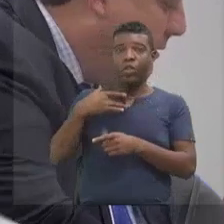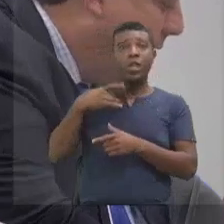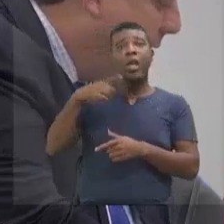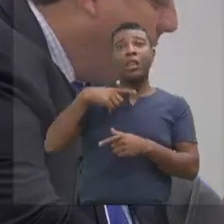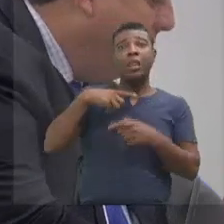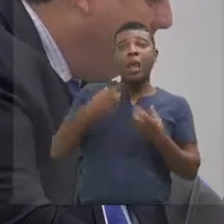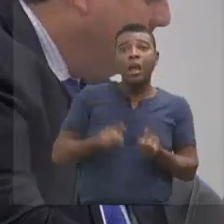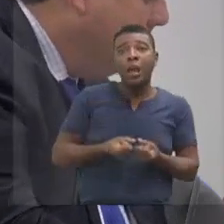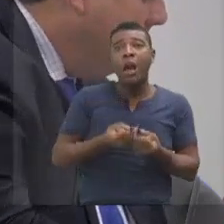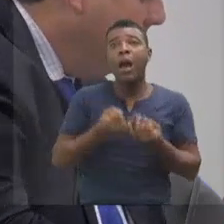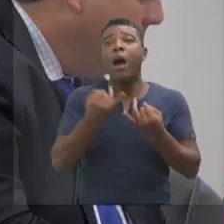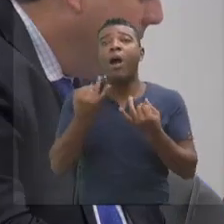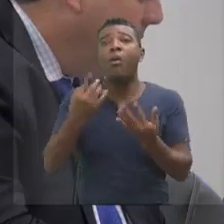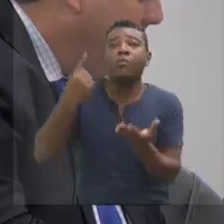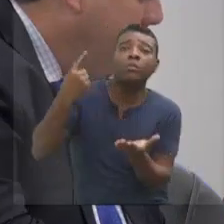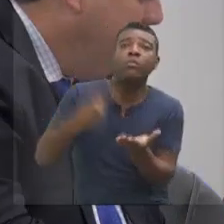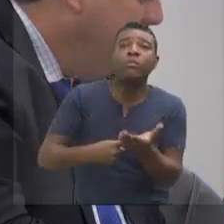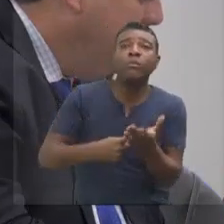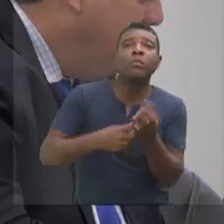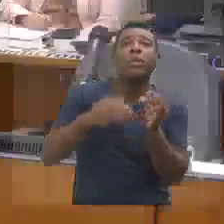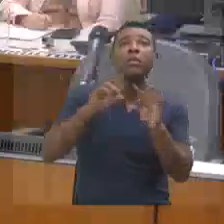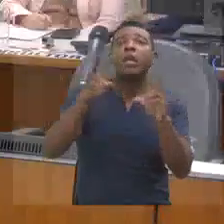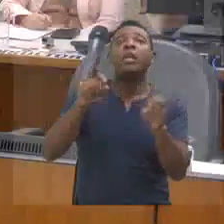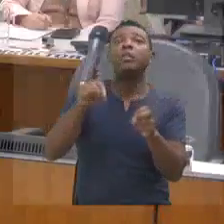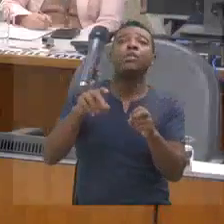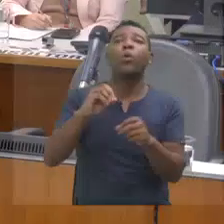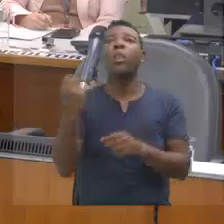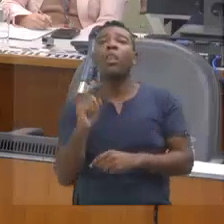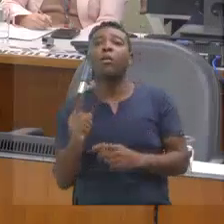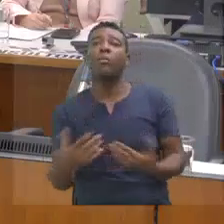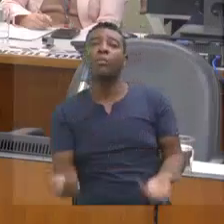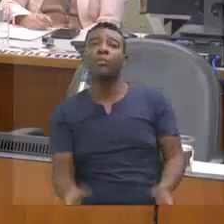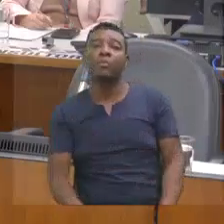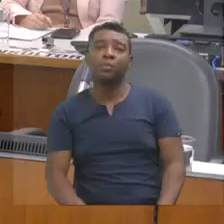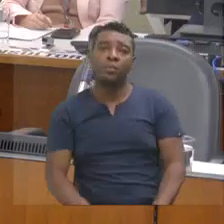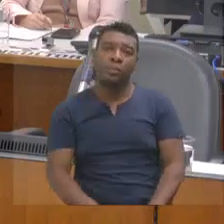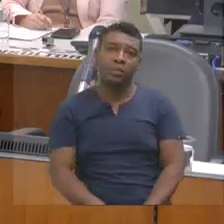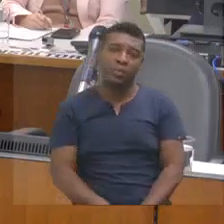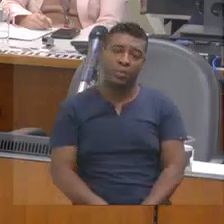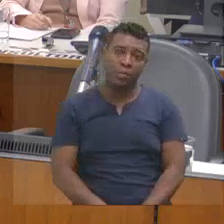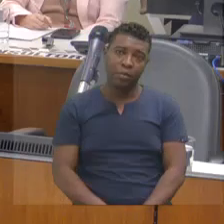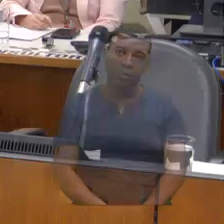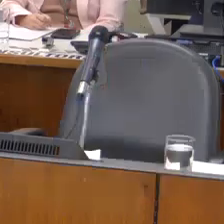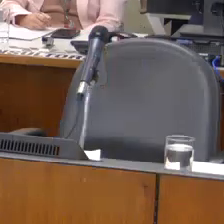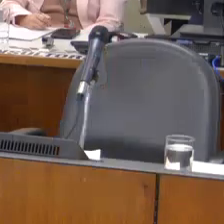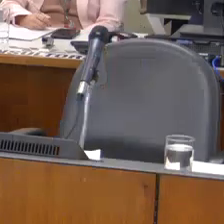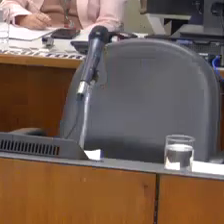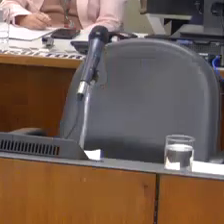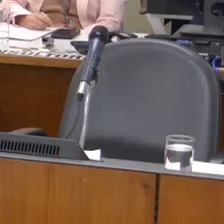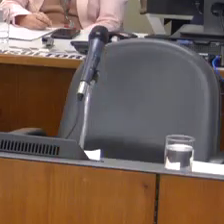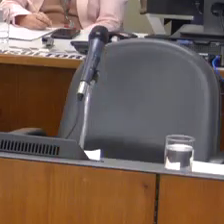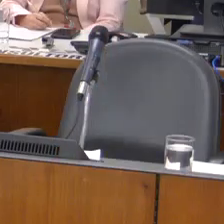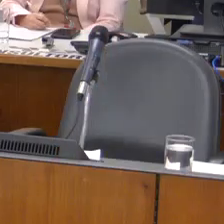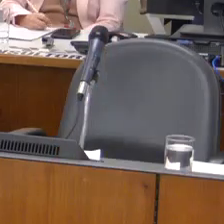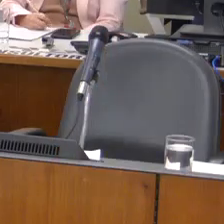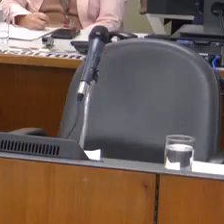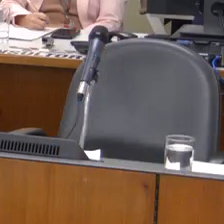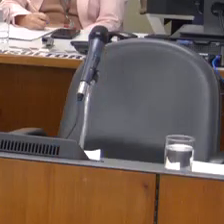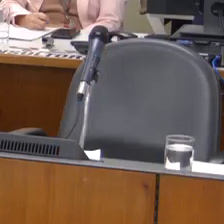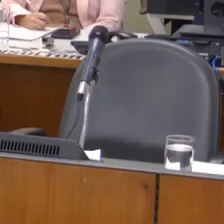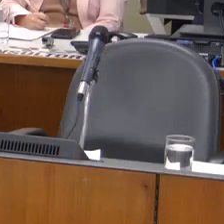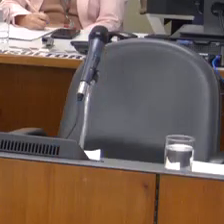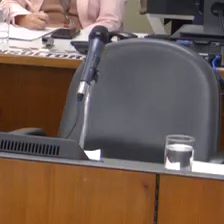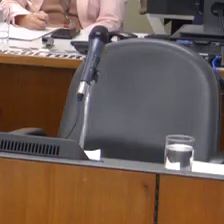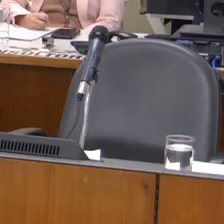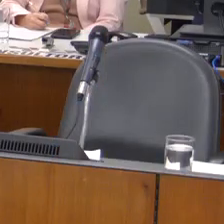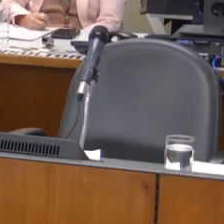fechada em relação a esse assunto obrigado Obrigado aí pelas palavras do deputado grego então agora a gente passa também